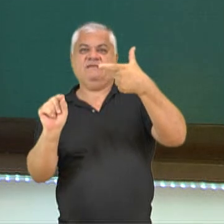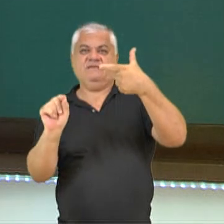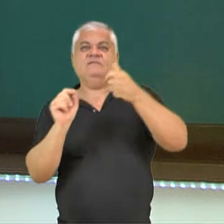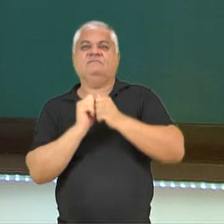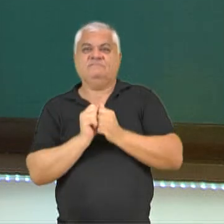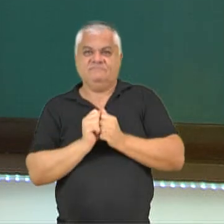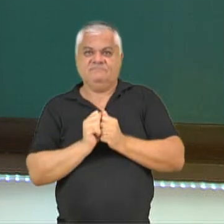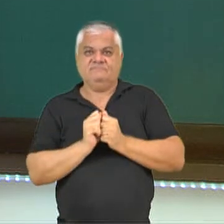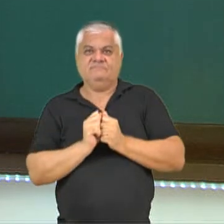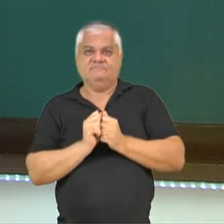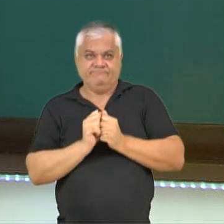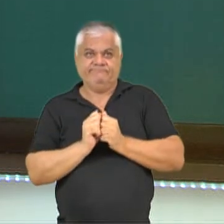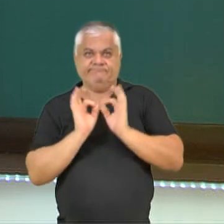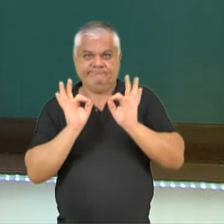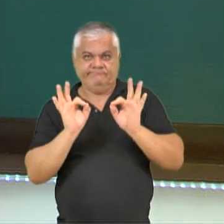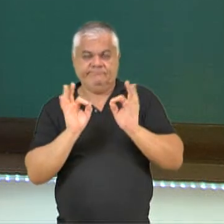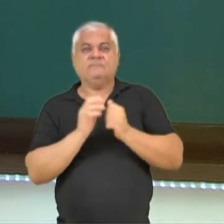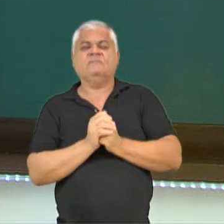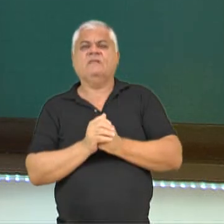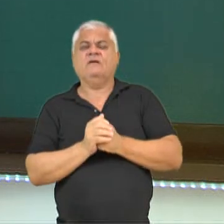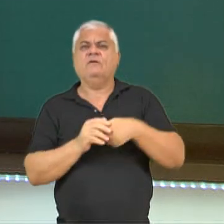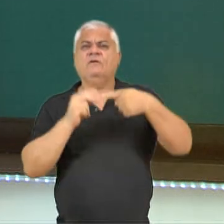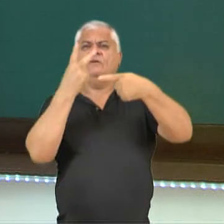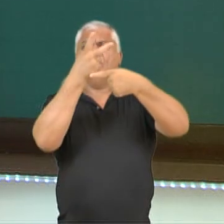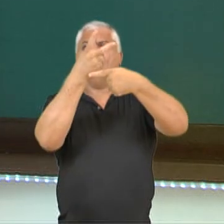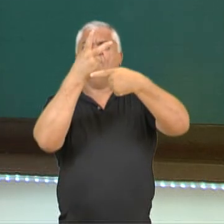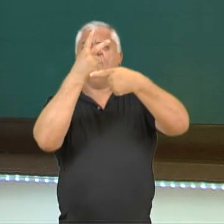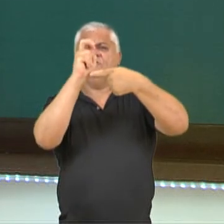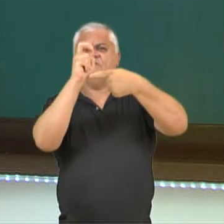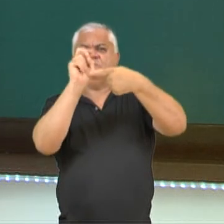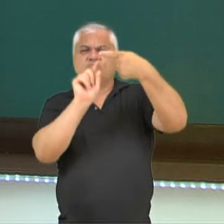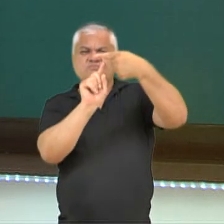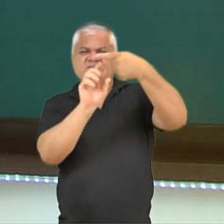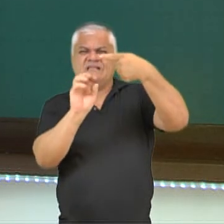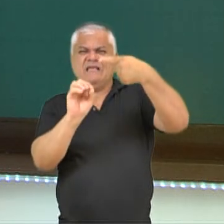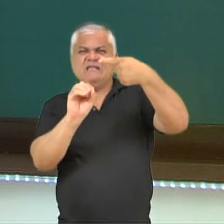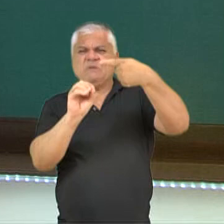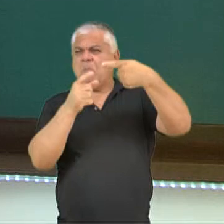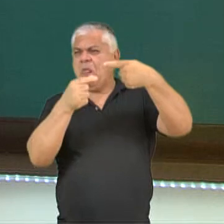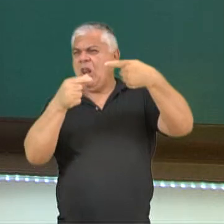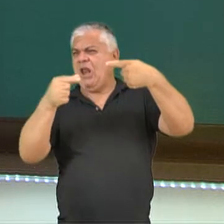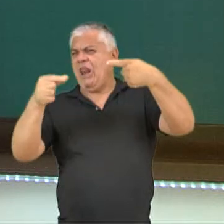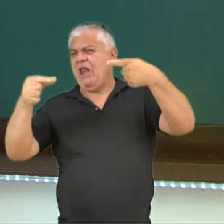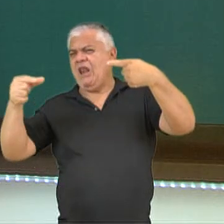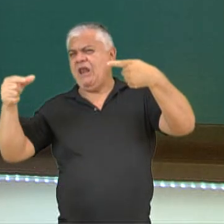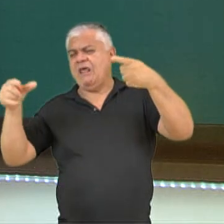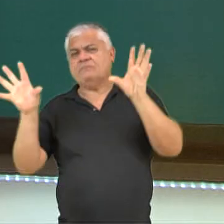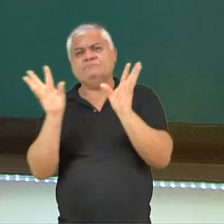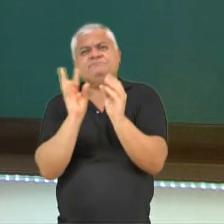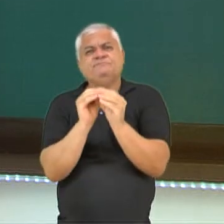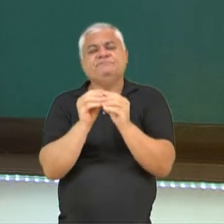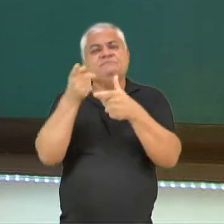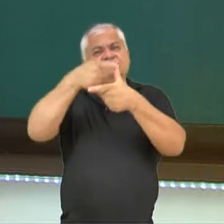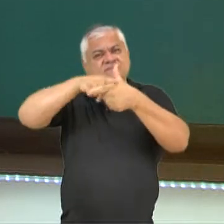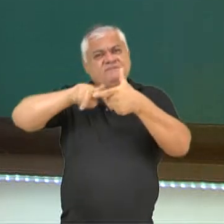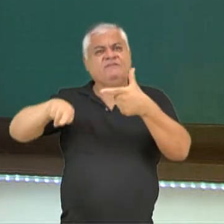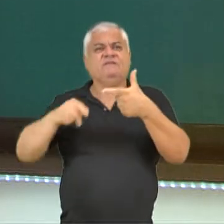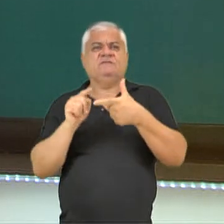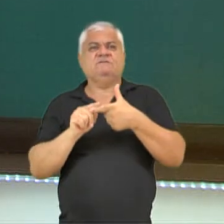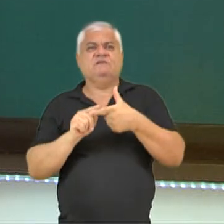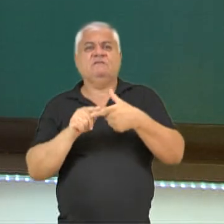25 centésimos. 25 centésimos é uma fração com números muito grandes. Então, simplifica, divide ele, tá